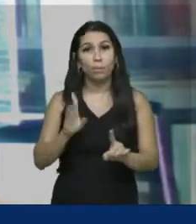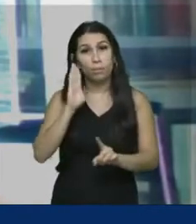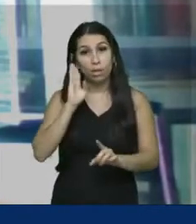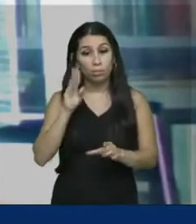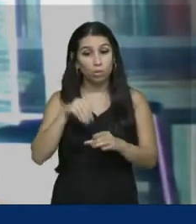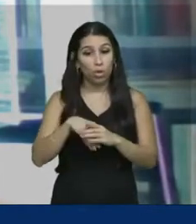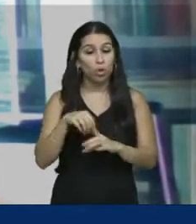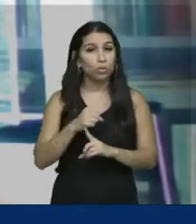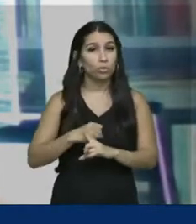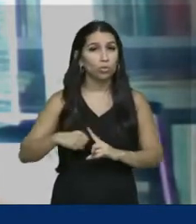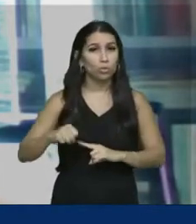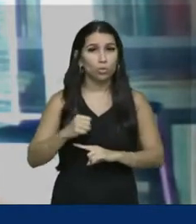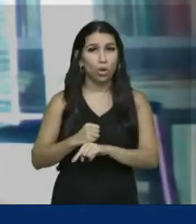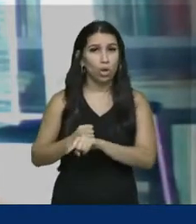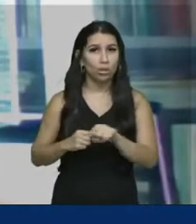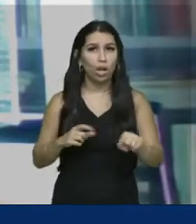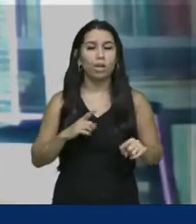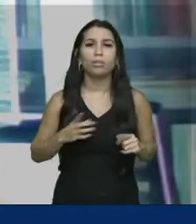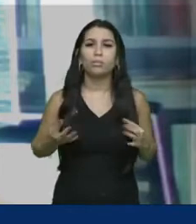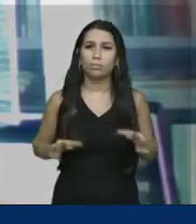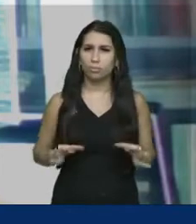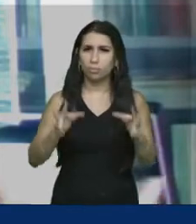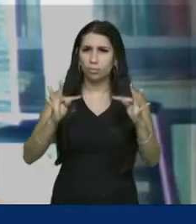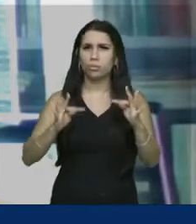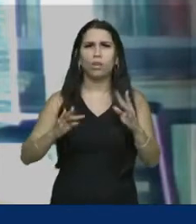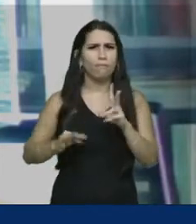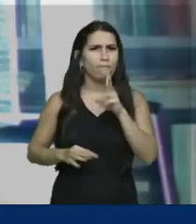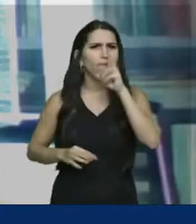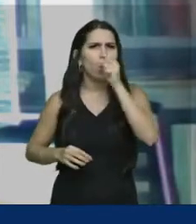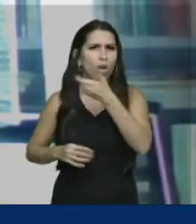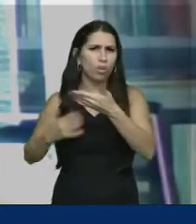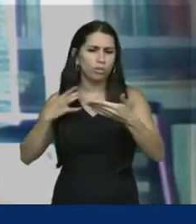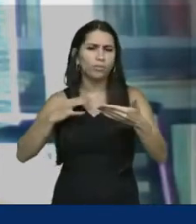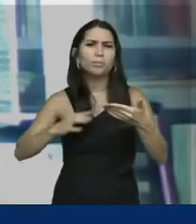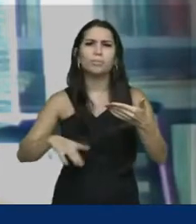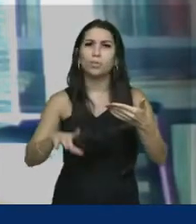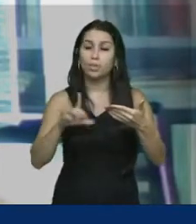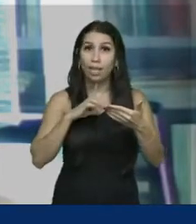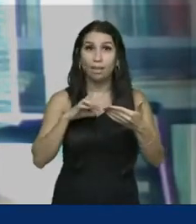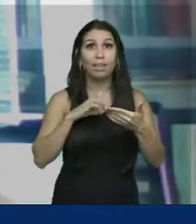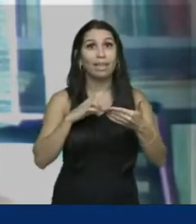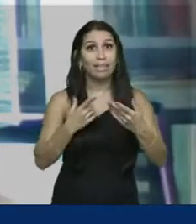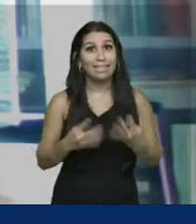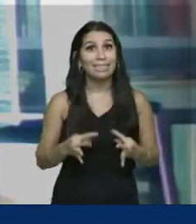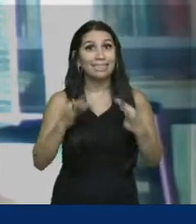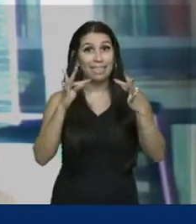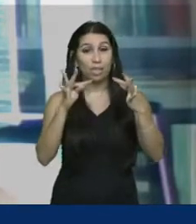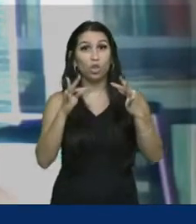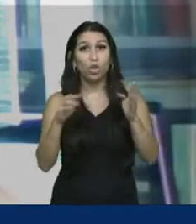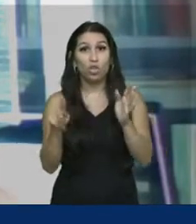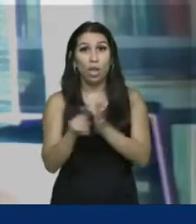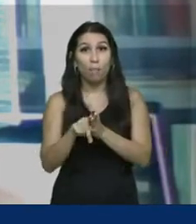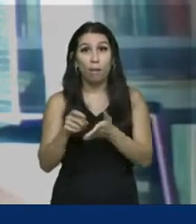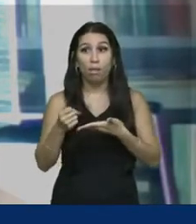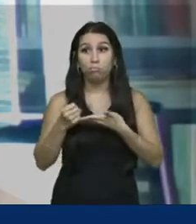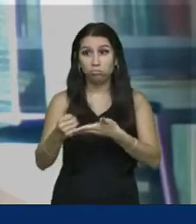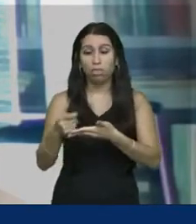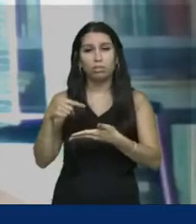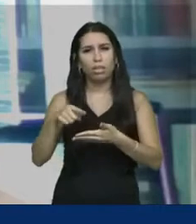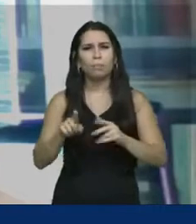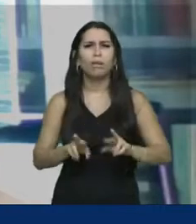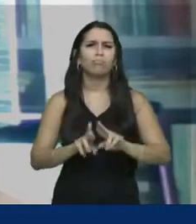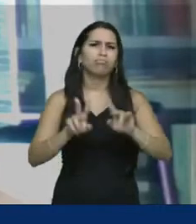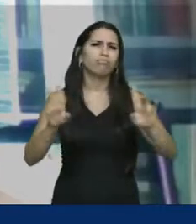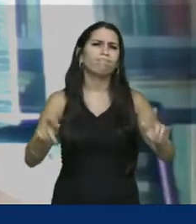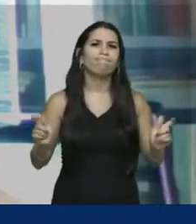que tem a tecnologia com muita força, você tem a tecnologia assistiva e várias formas de superação